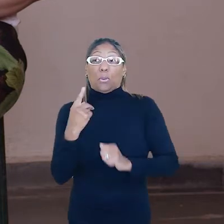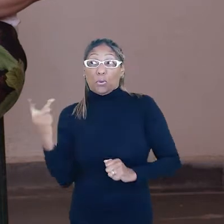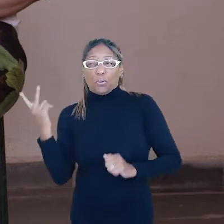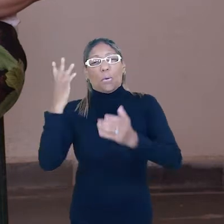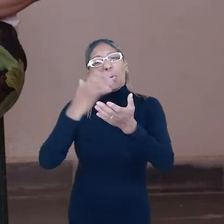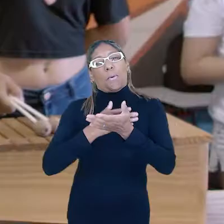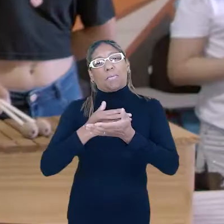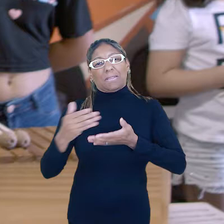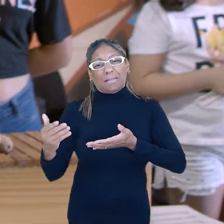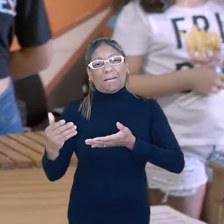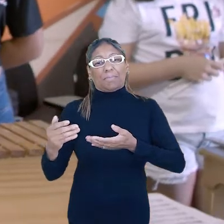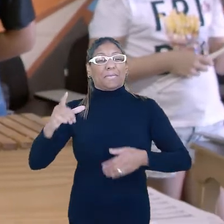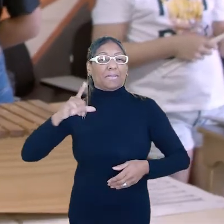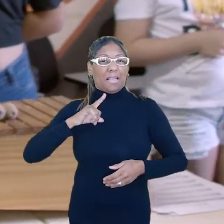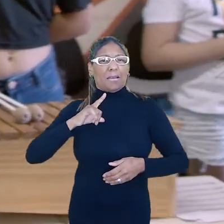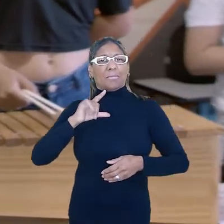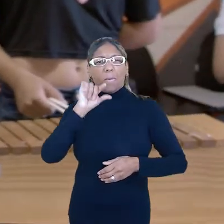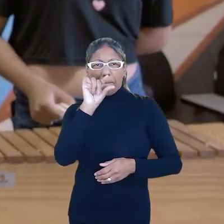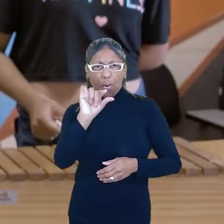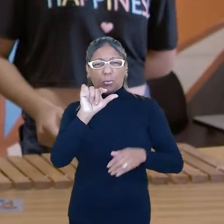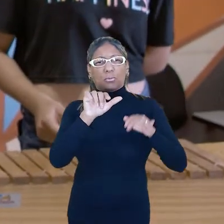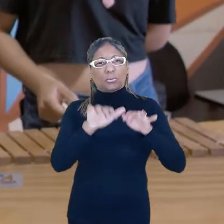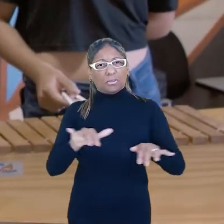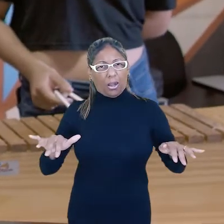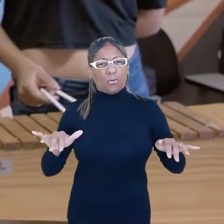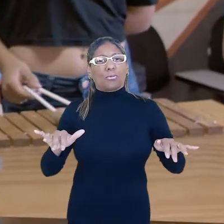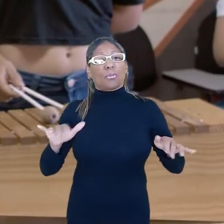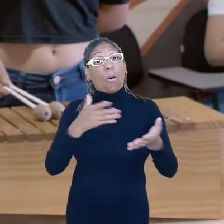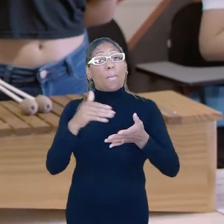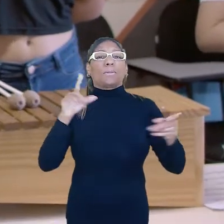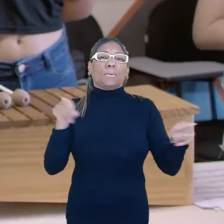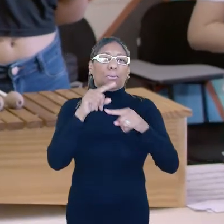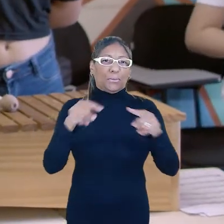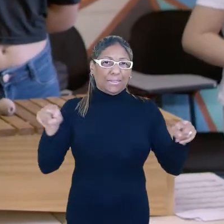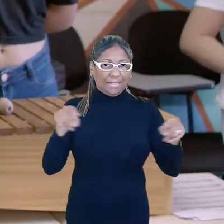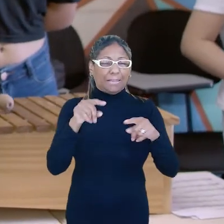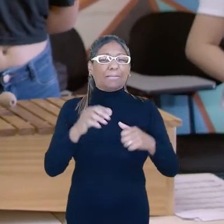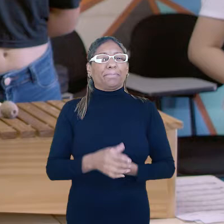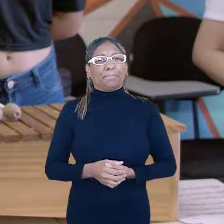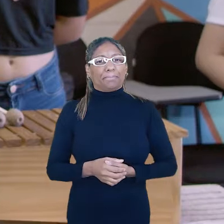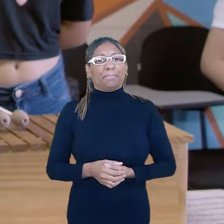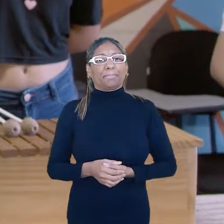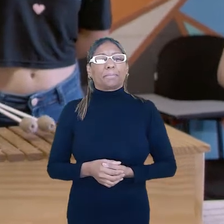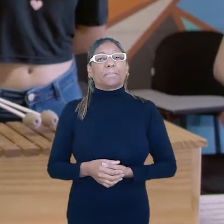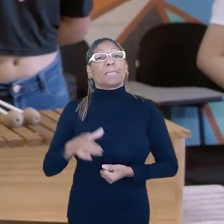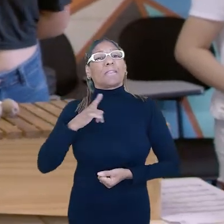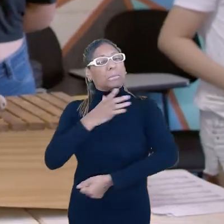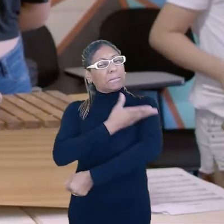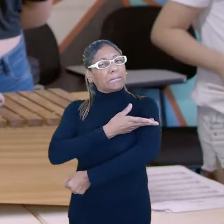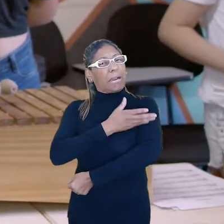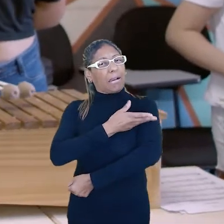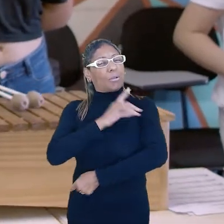ali começou, né? Bom, aqui nós temos uma parte dos alunos da iniciação musical do Instituto Sonoro. Nós estamos